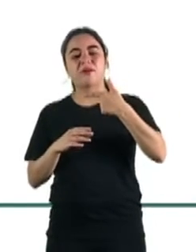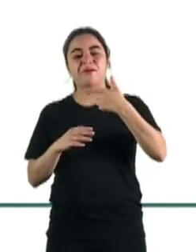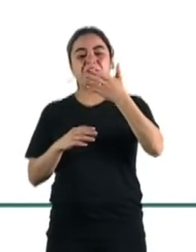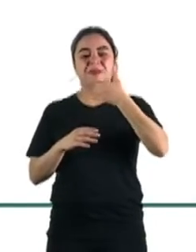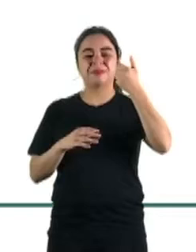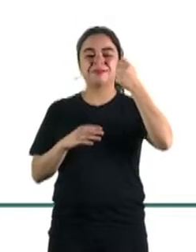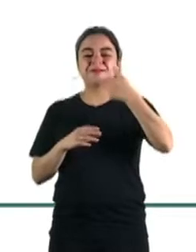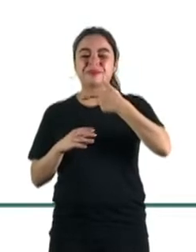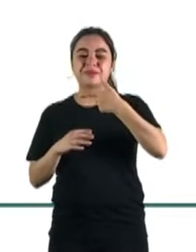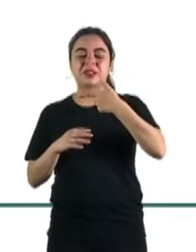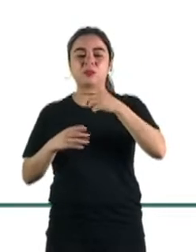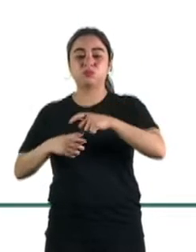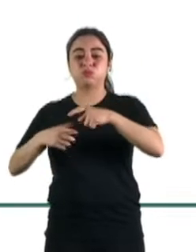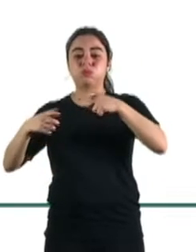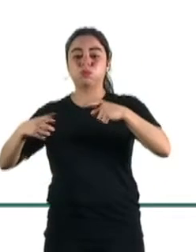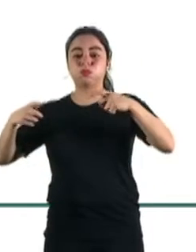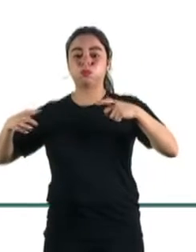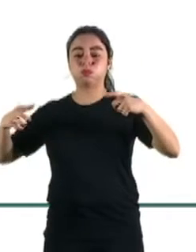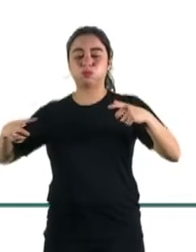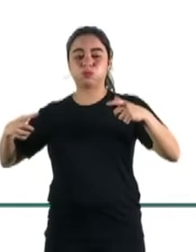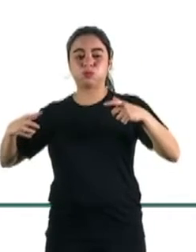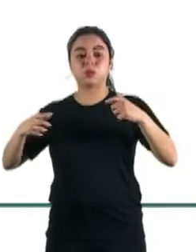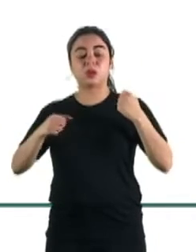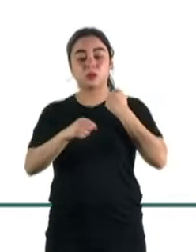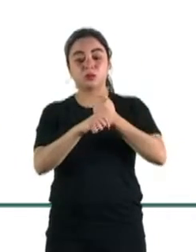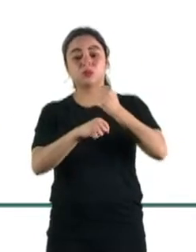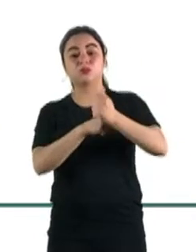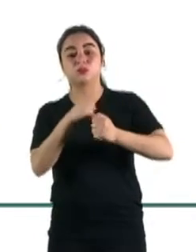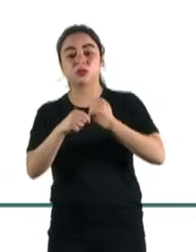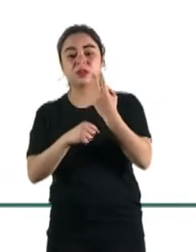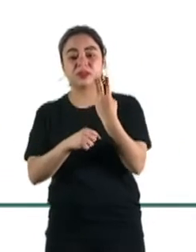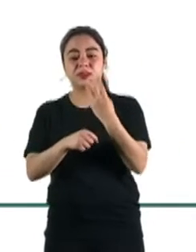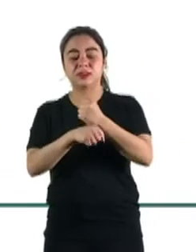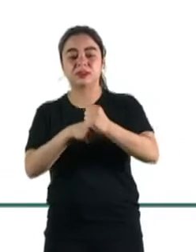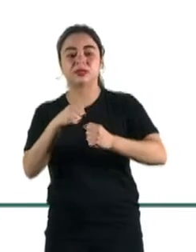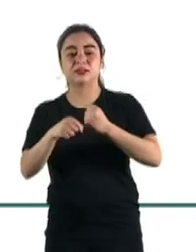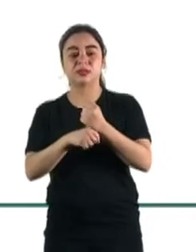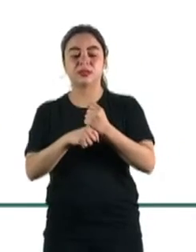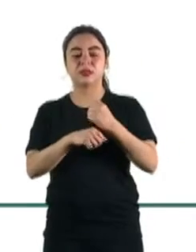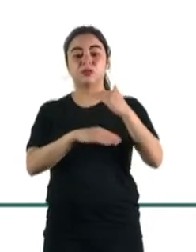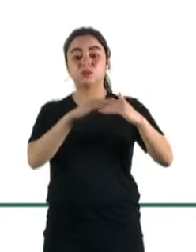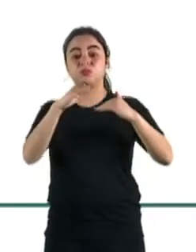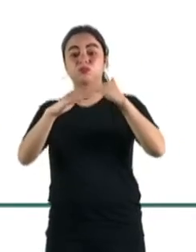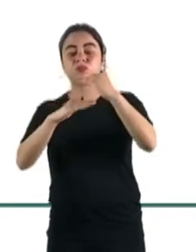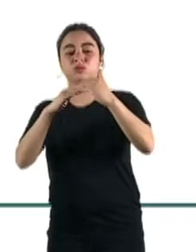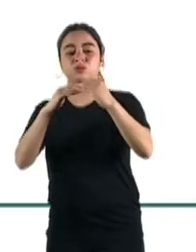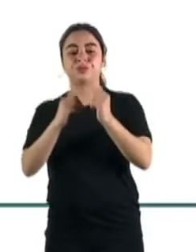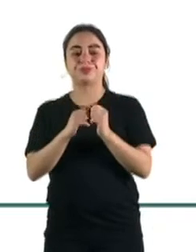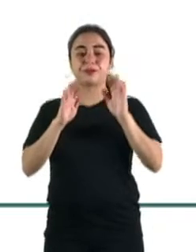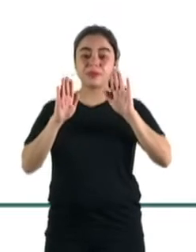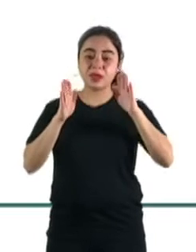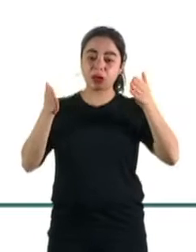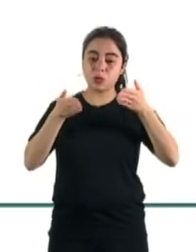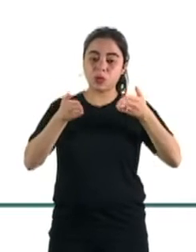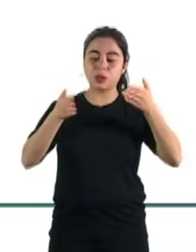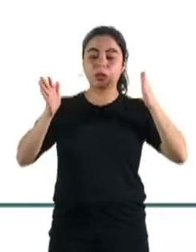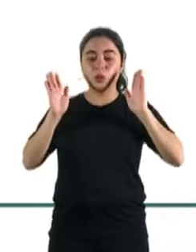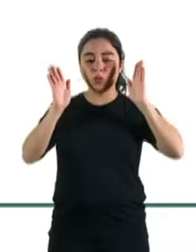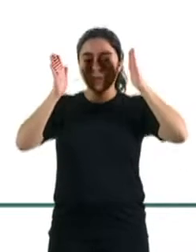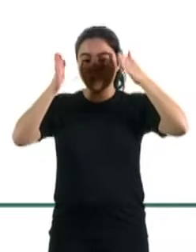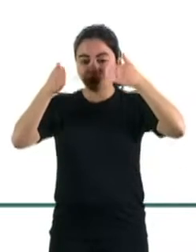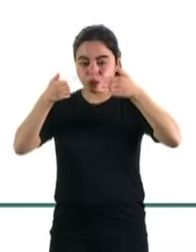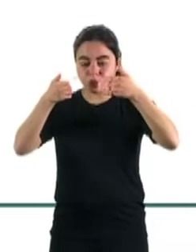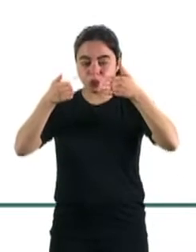que fizemos ao longo desses 3 anos de integração das organizações. O foco aqui é entender o quanto